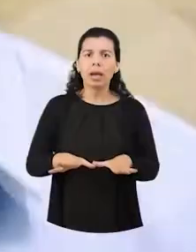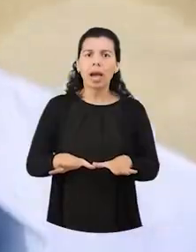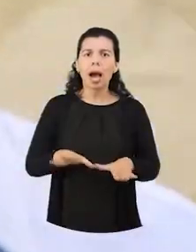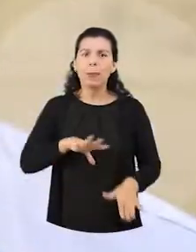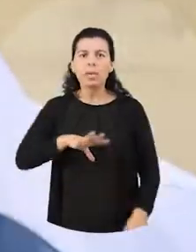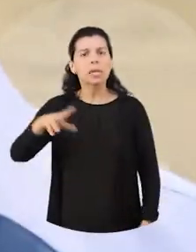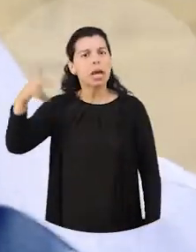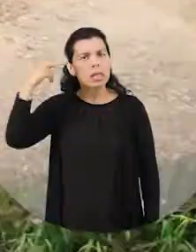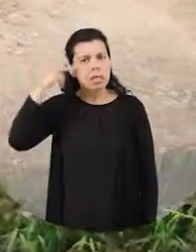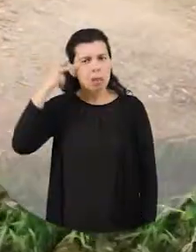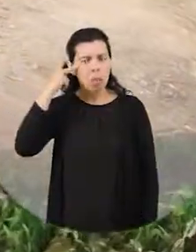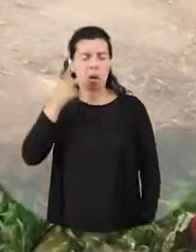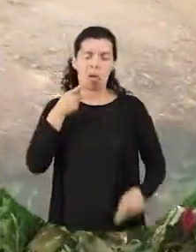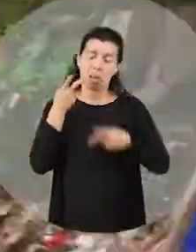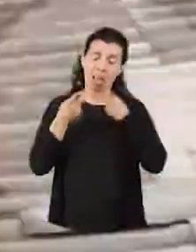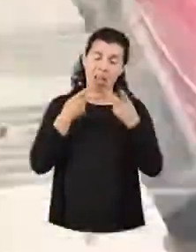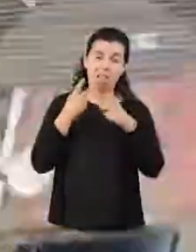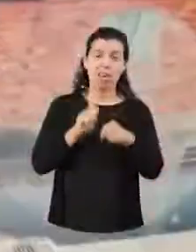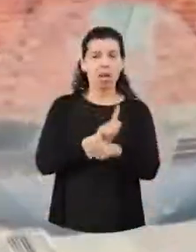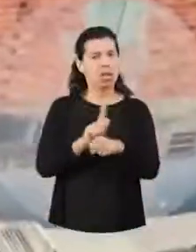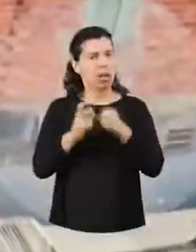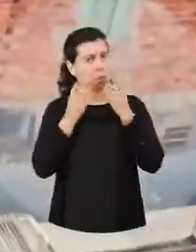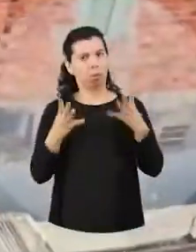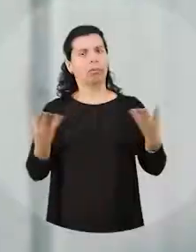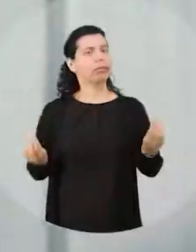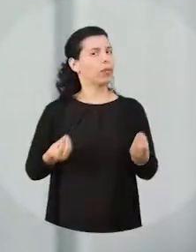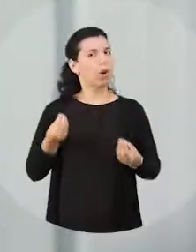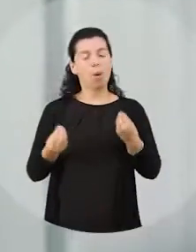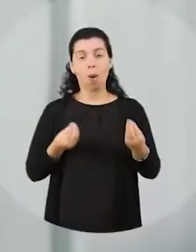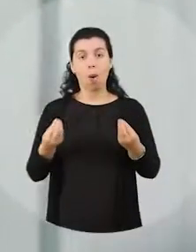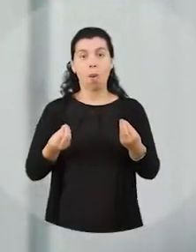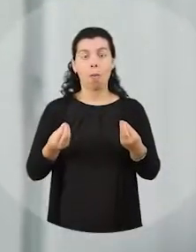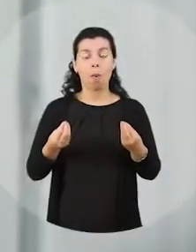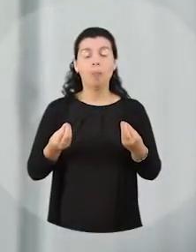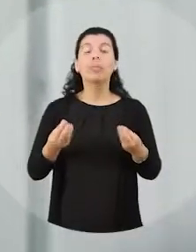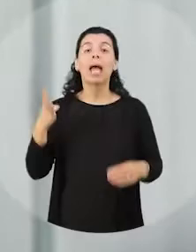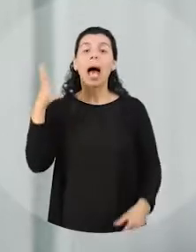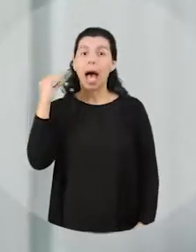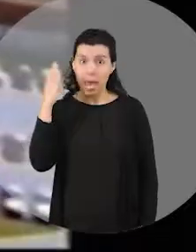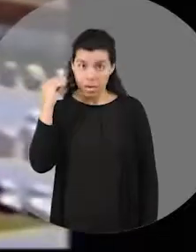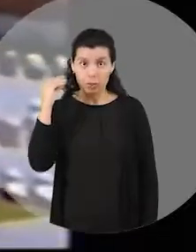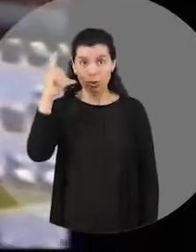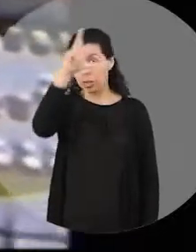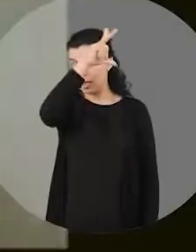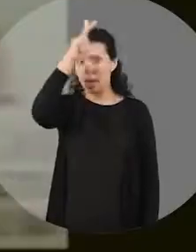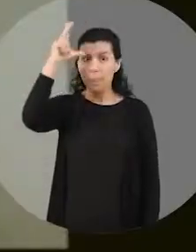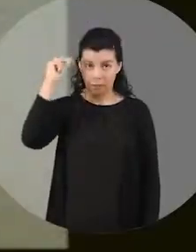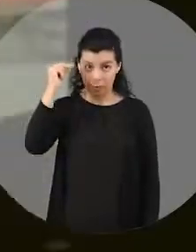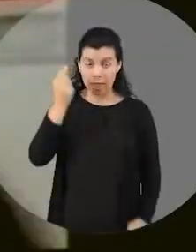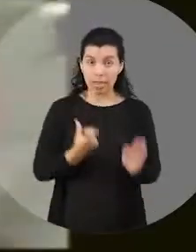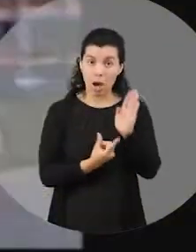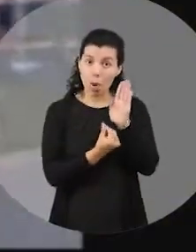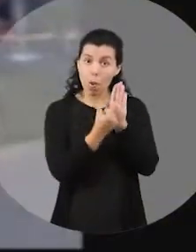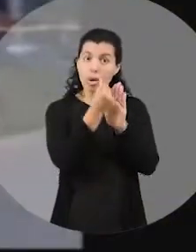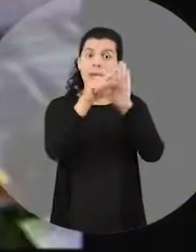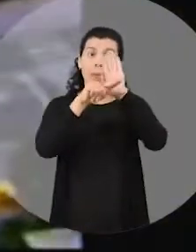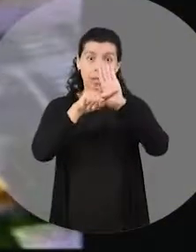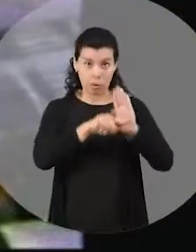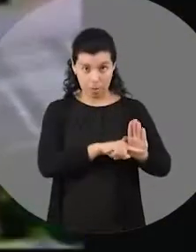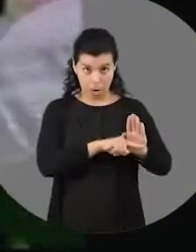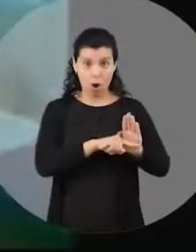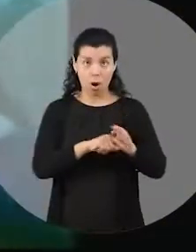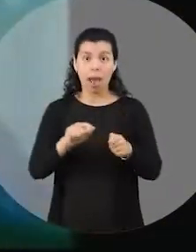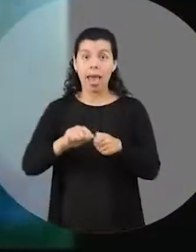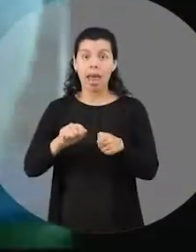ficar para a cidade depois e ainda chamou isso de boa gestão quando a Luiza erundina foi prefeita de São Paulo com um orçamento muito Menor